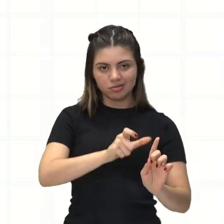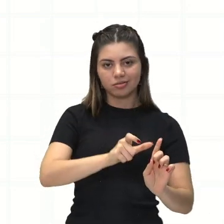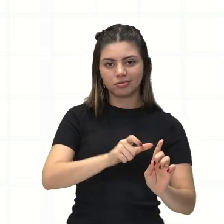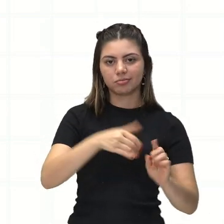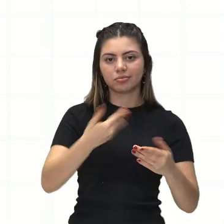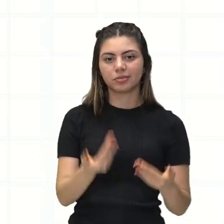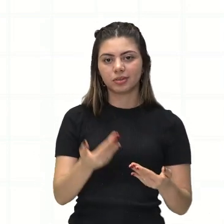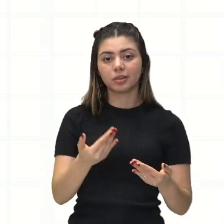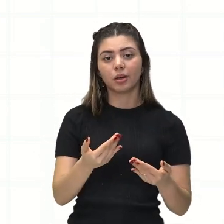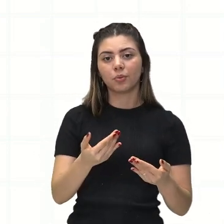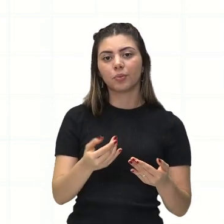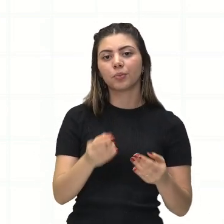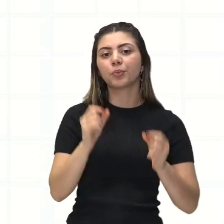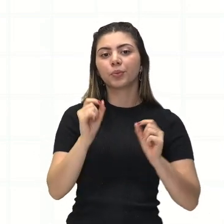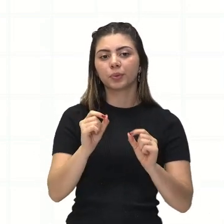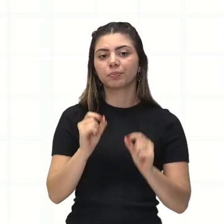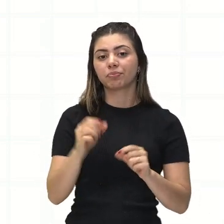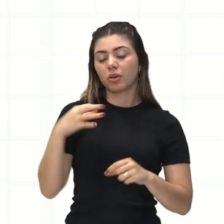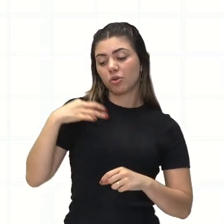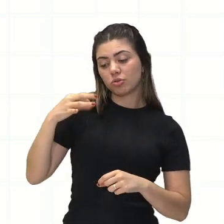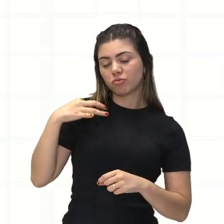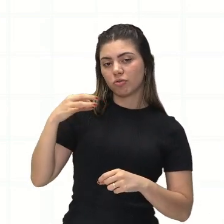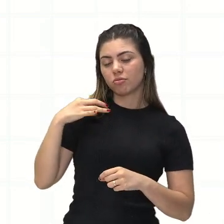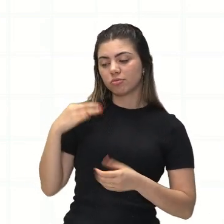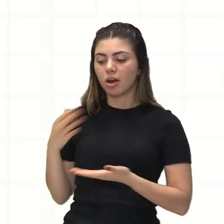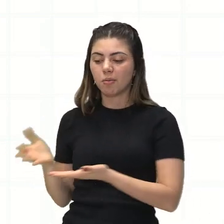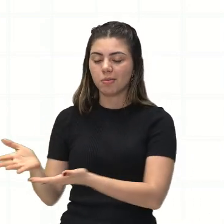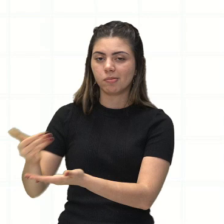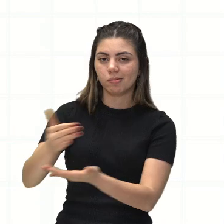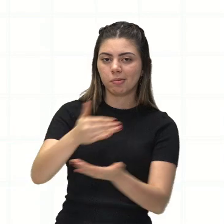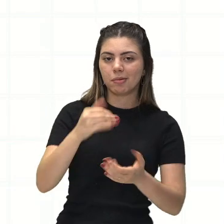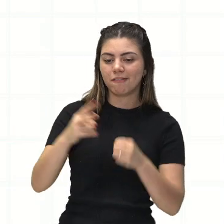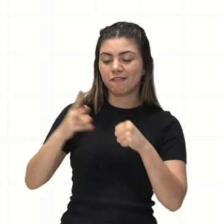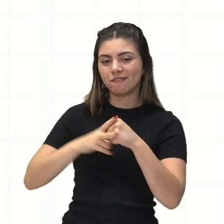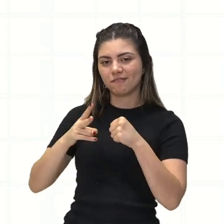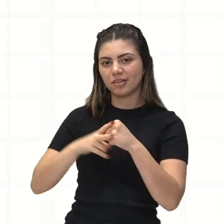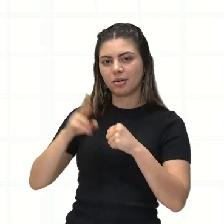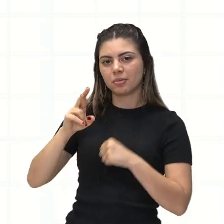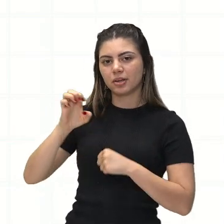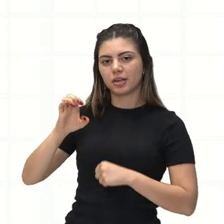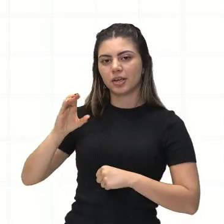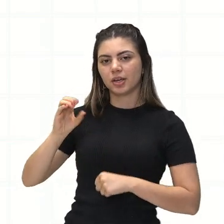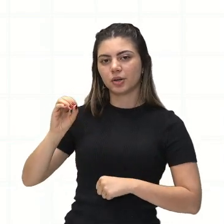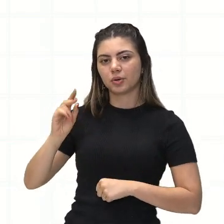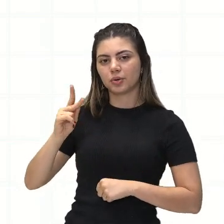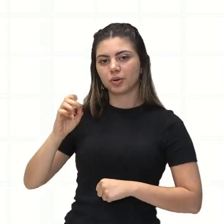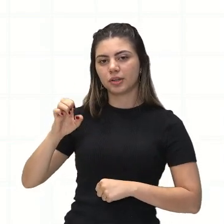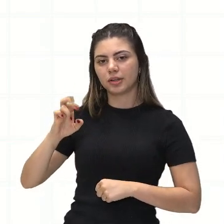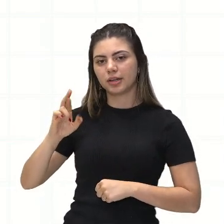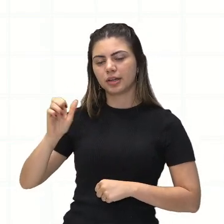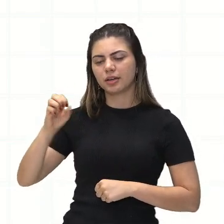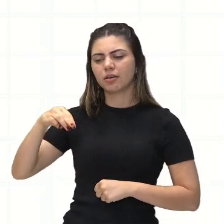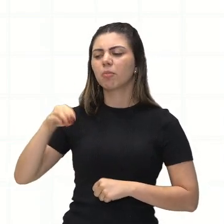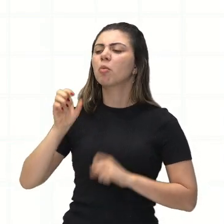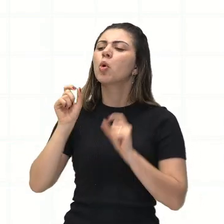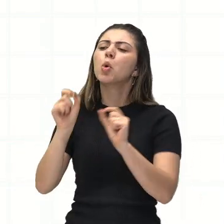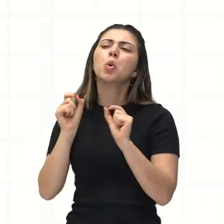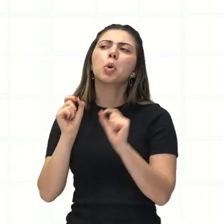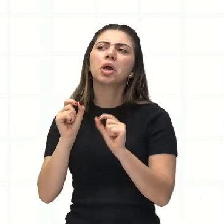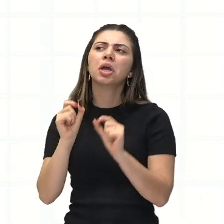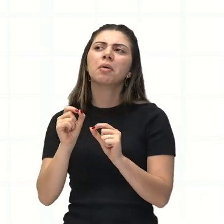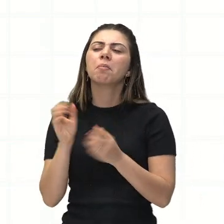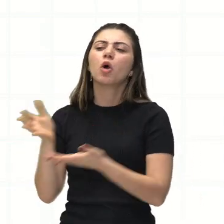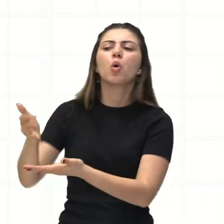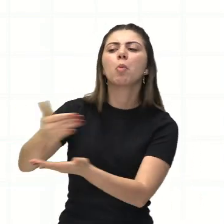os voluntários recolheram. Aí nós temos o nosso verbo e a gente vai perguntar o verbo. Recolheram o quê? Esse é o tipo